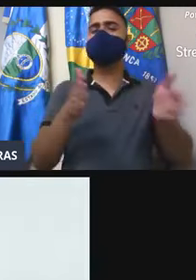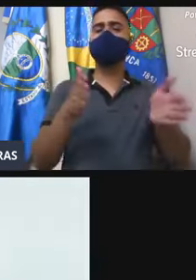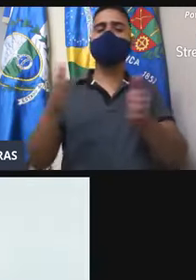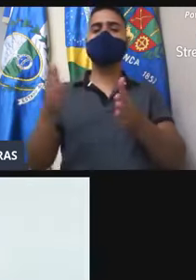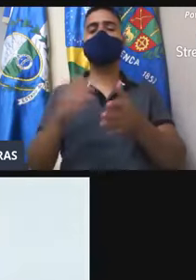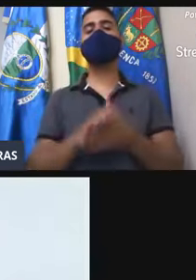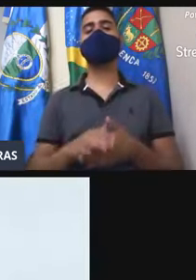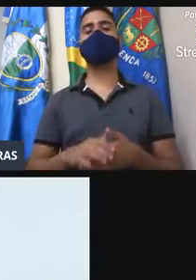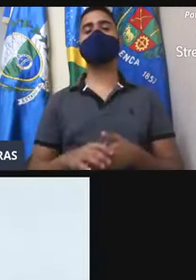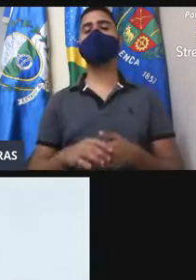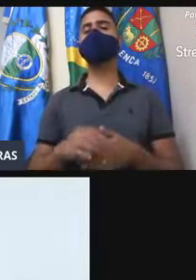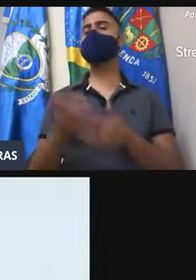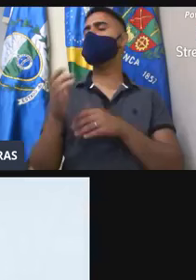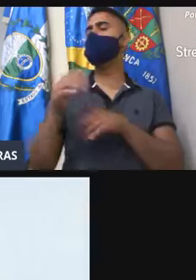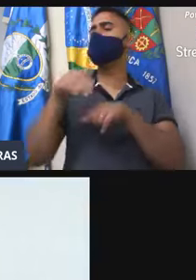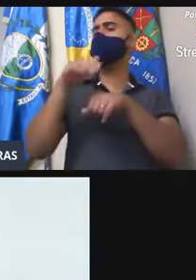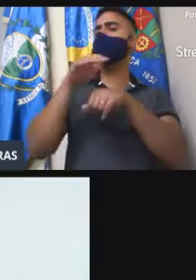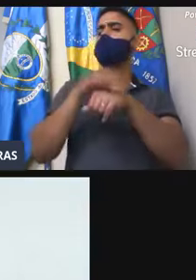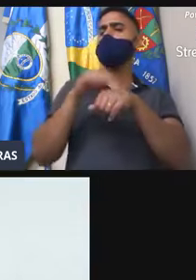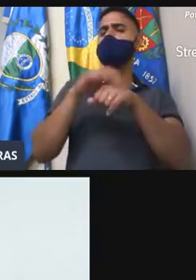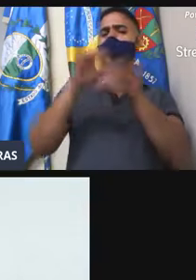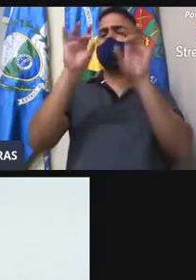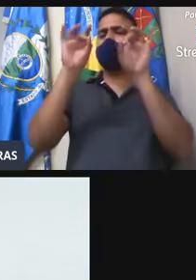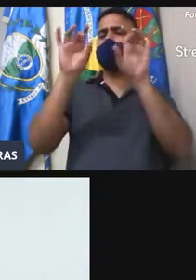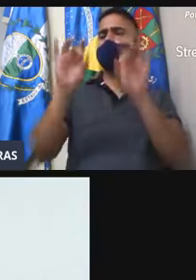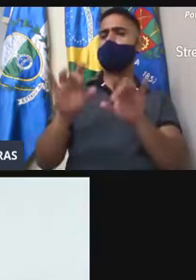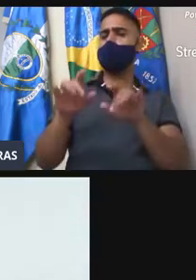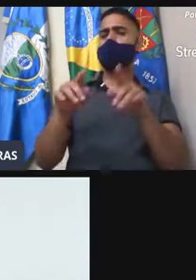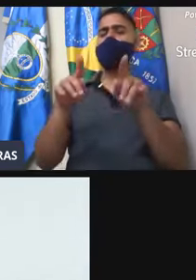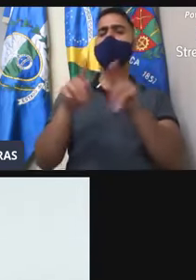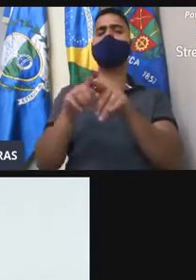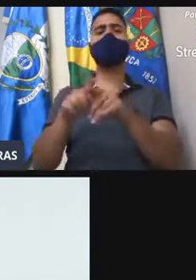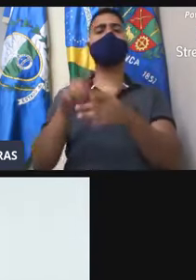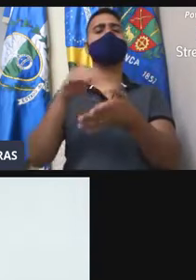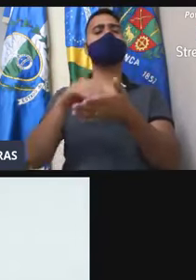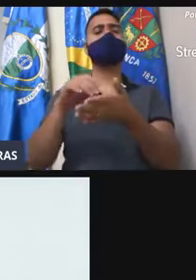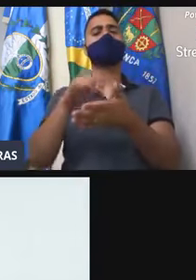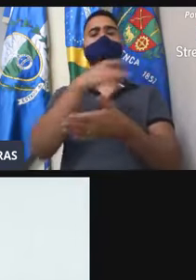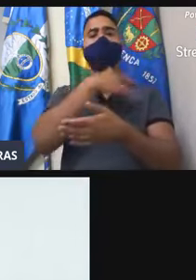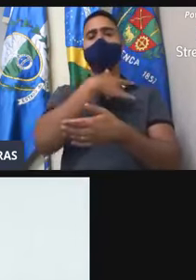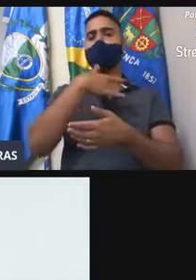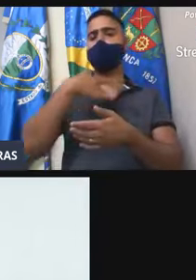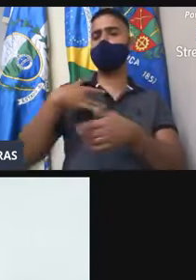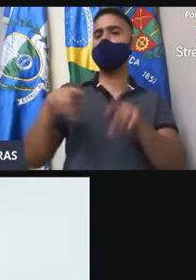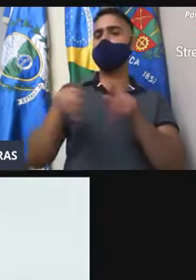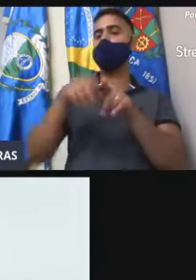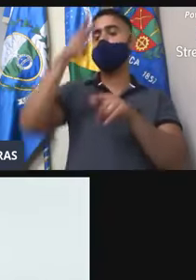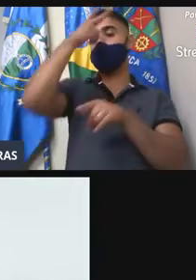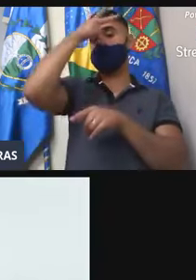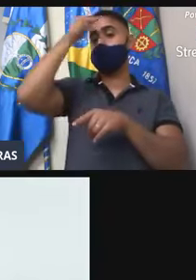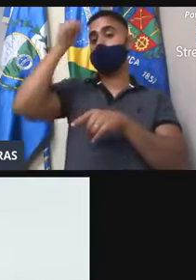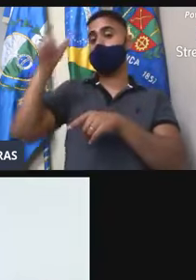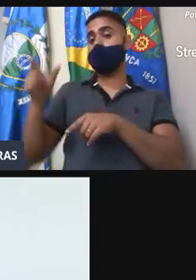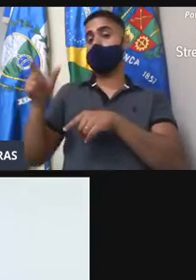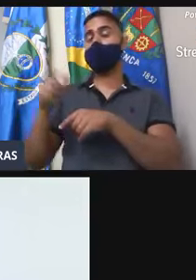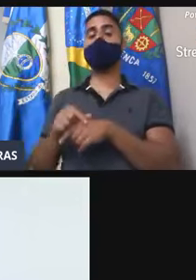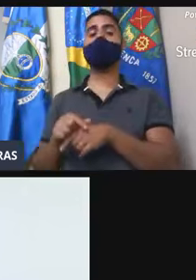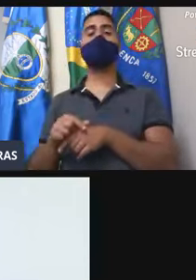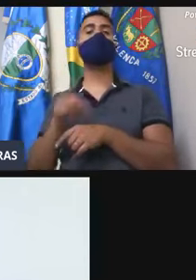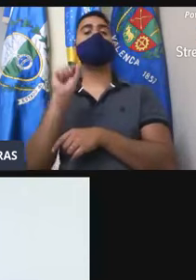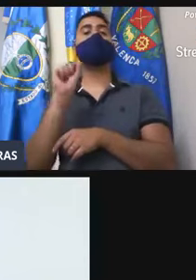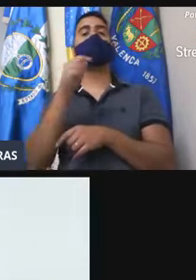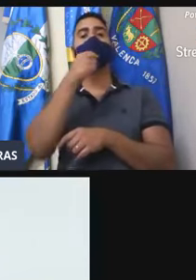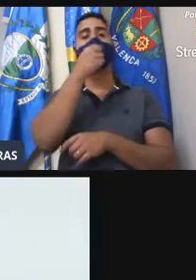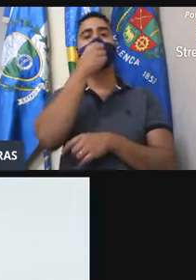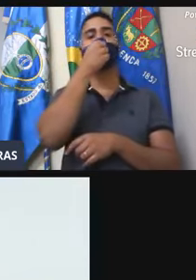agora, com essa flexibilização, eu queria um carinho especial e uma atenção especial da secretária de Saúde, prefeito Fernandinho